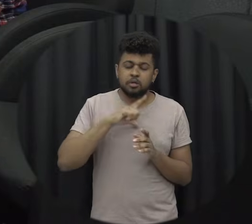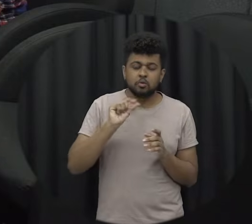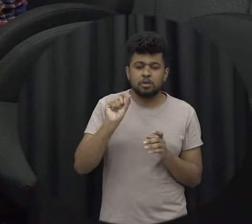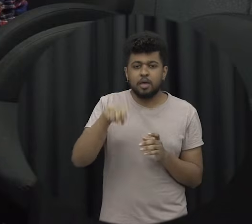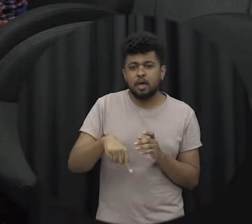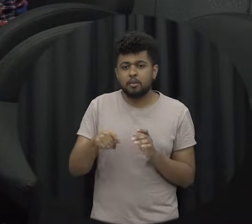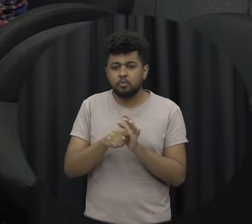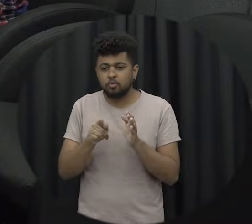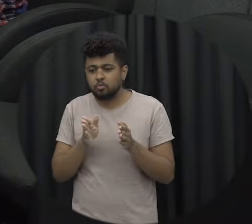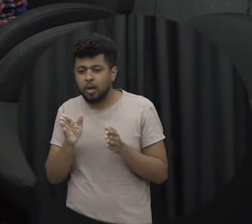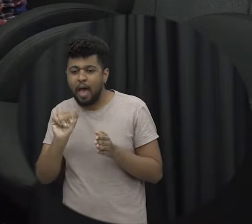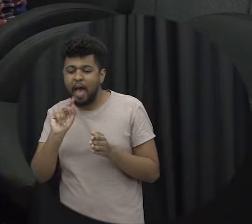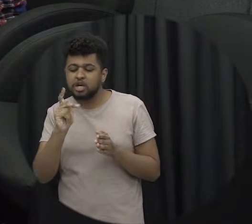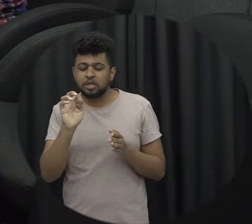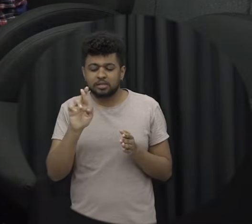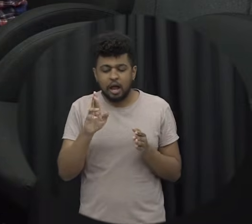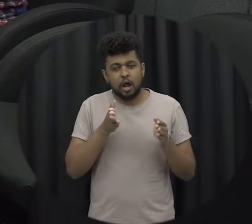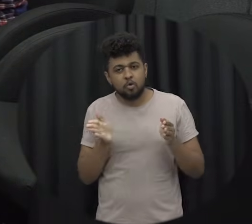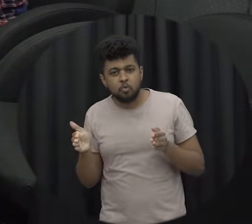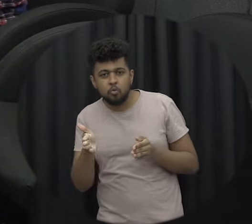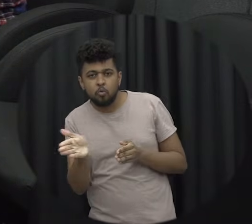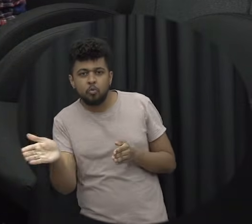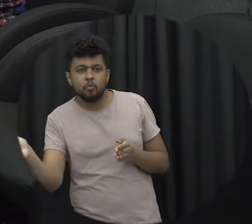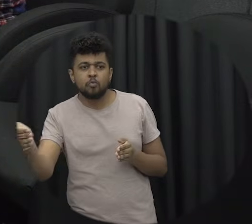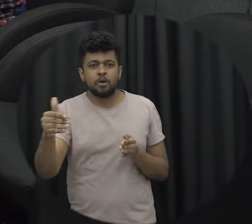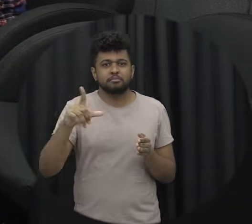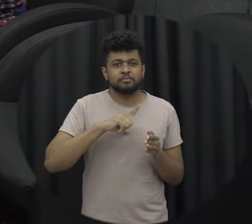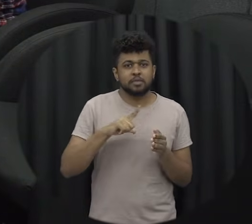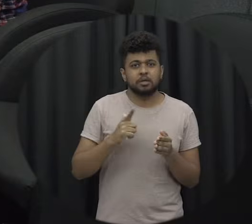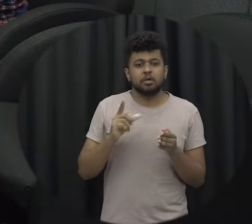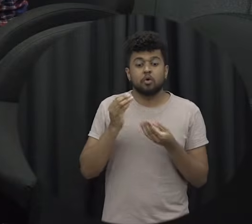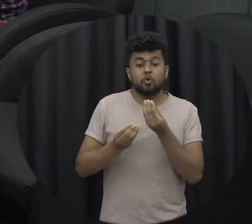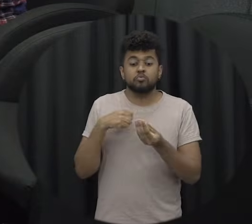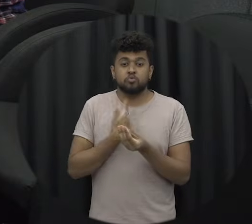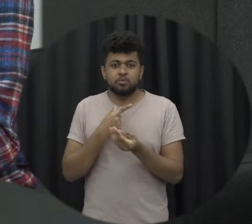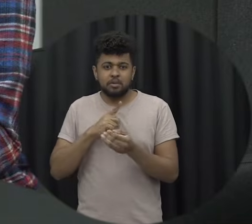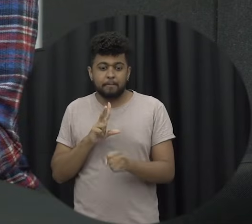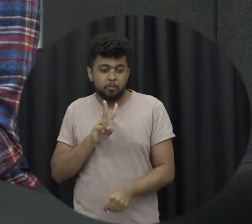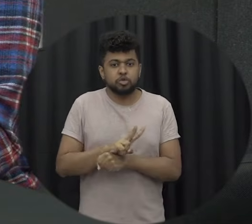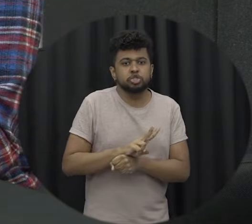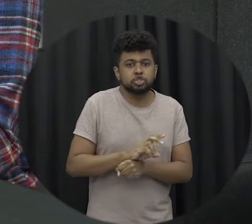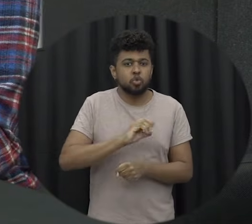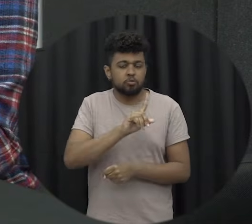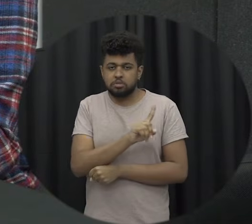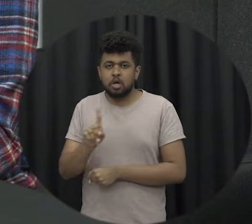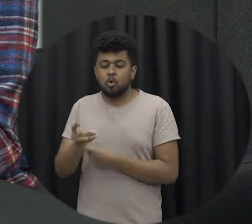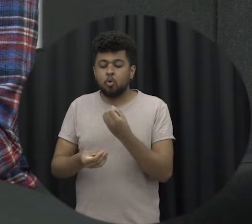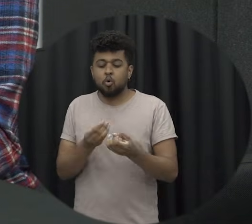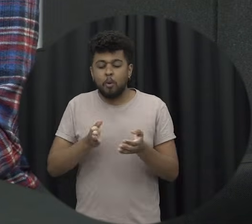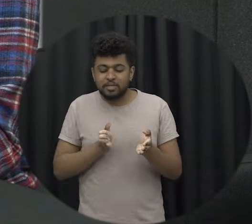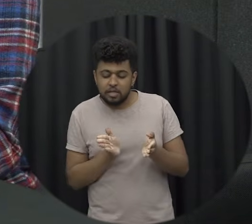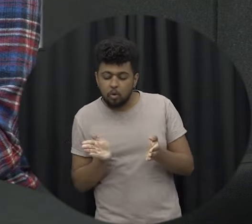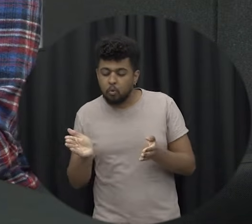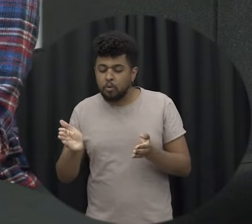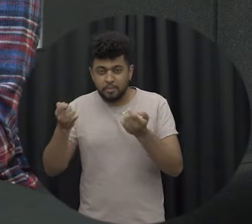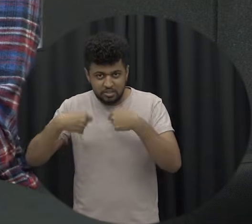né? Como que a gente, quando é que a gente está protegido ou não, como que essa curva tem que se comportar. Quer dizer, isso é todo um processo